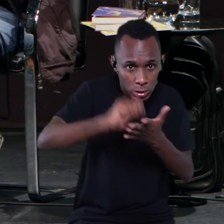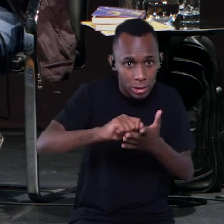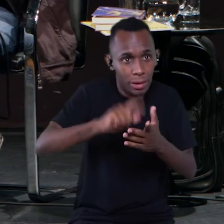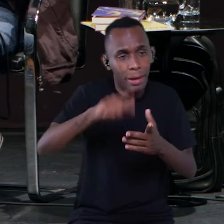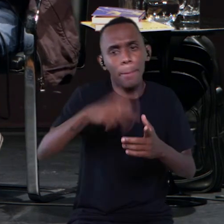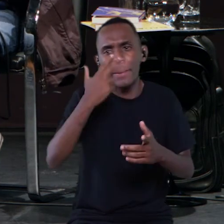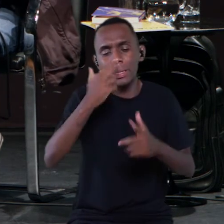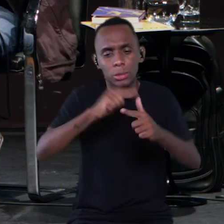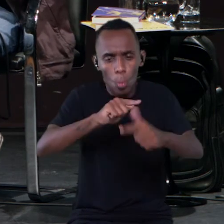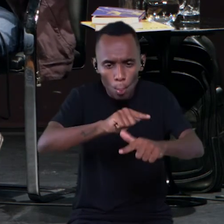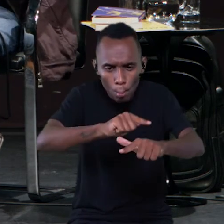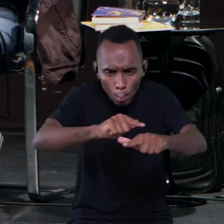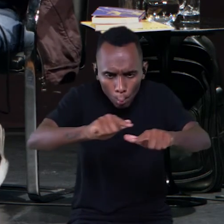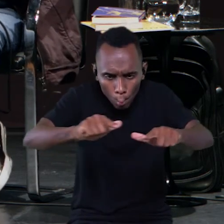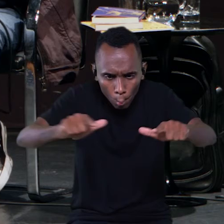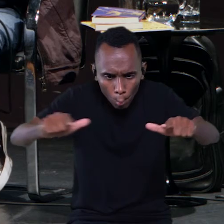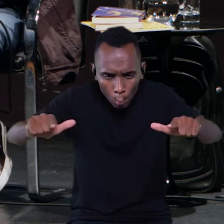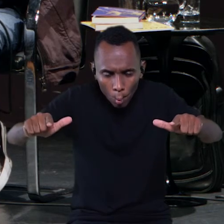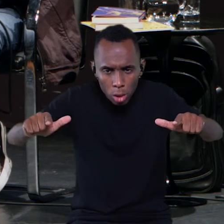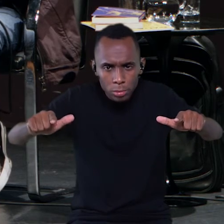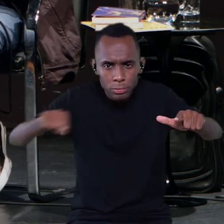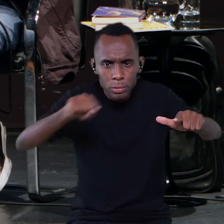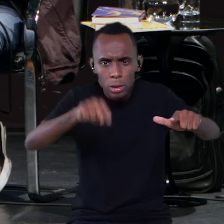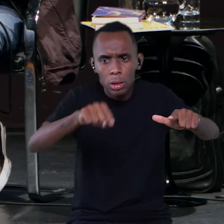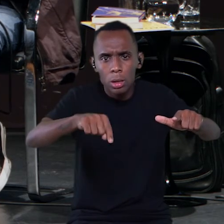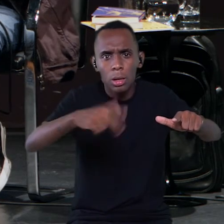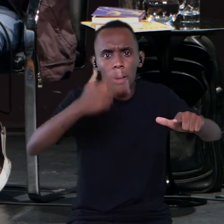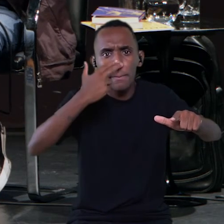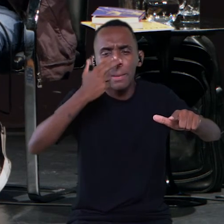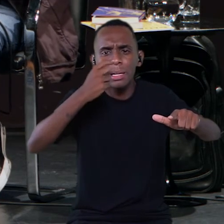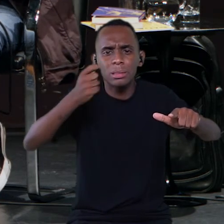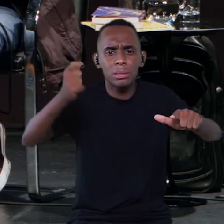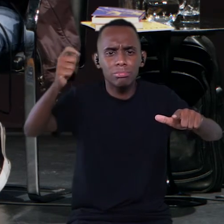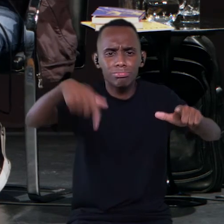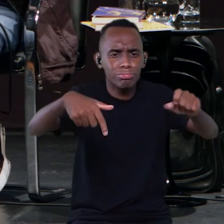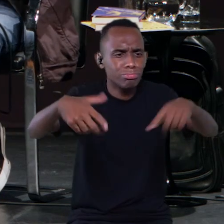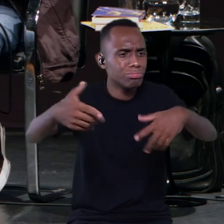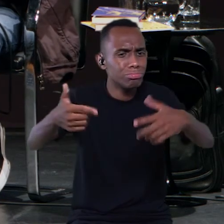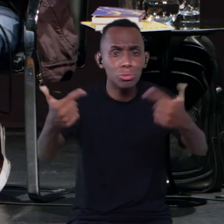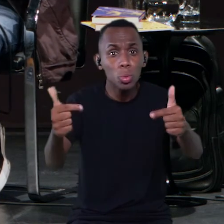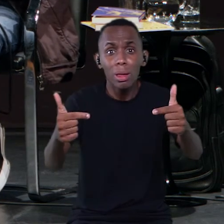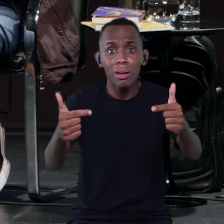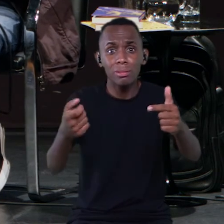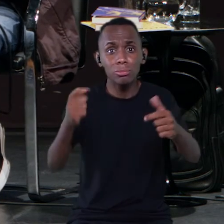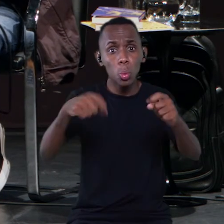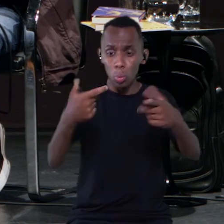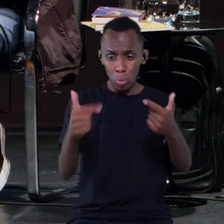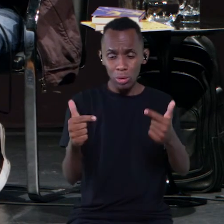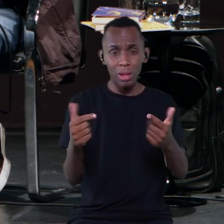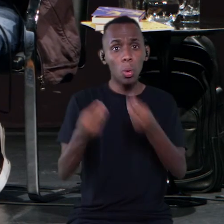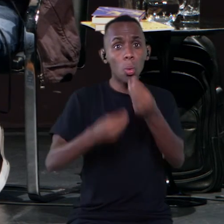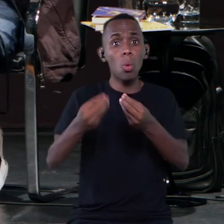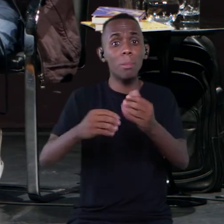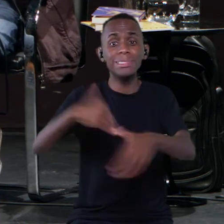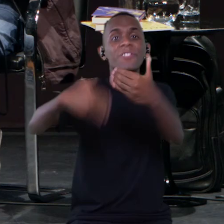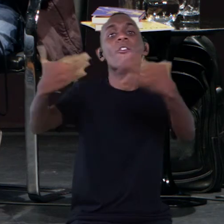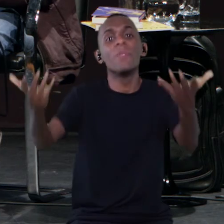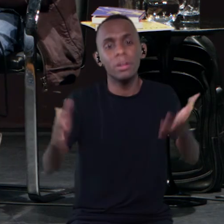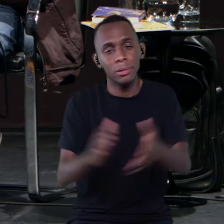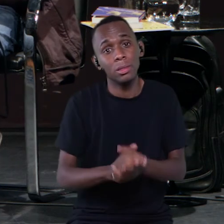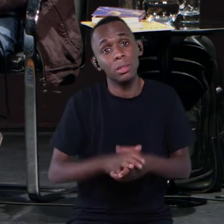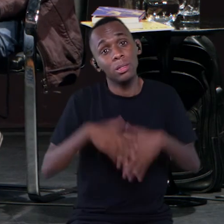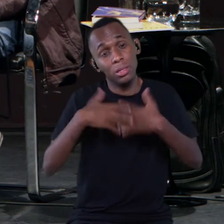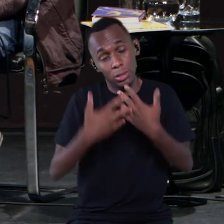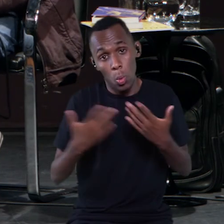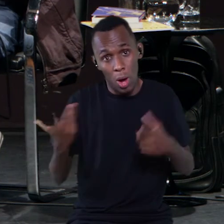pegar o terreno vazio, o solo vazio, e semear com algo que ainda não há, né? Com algo que ainda não existe. Então, eu acho que esse